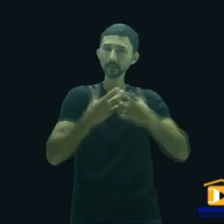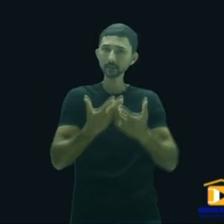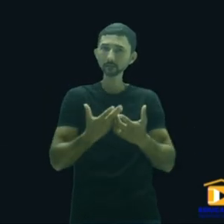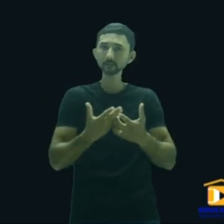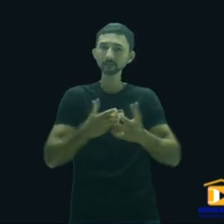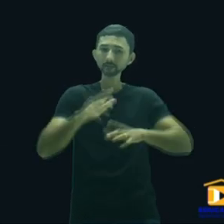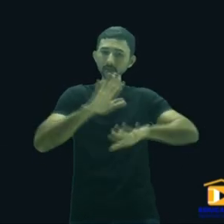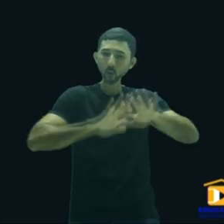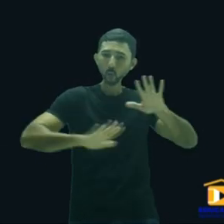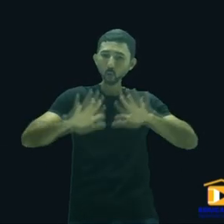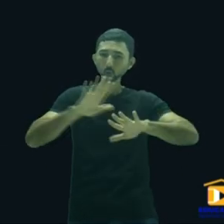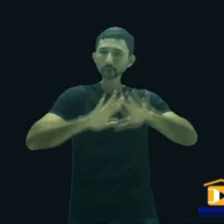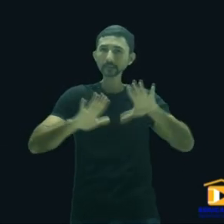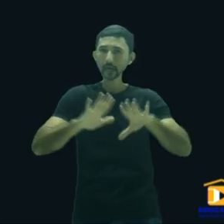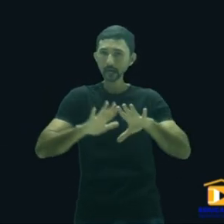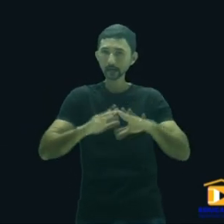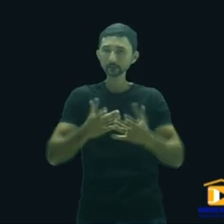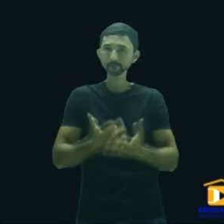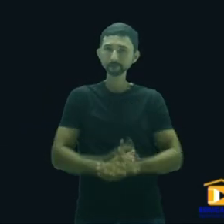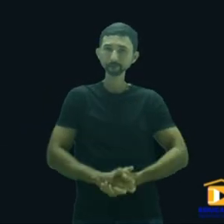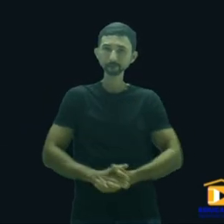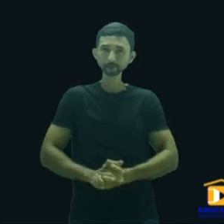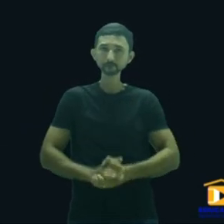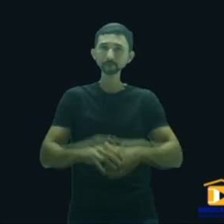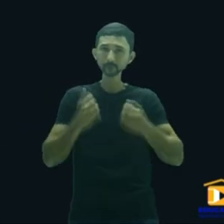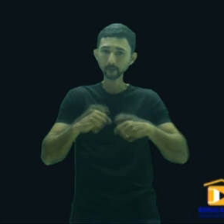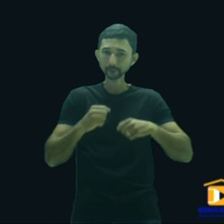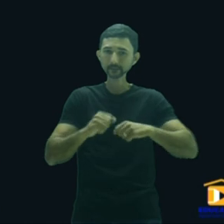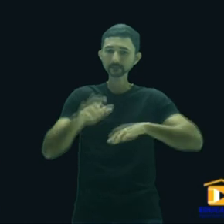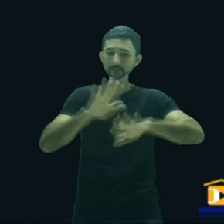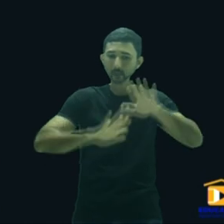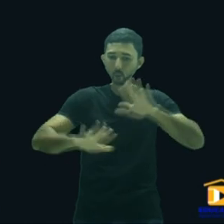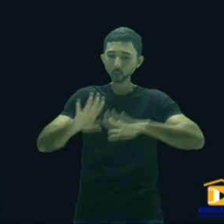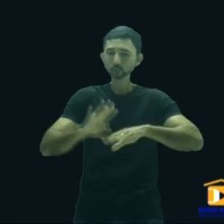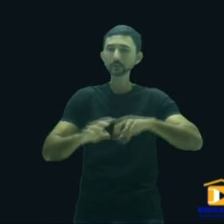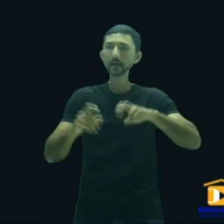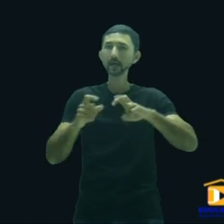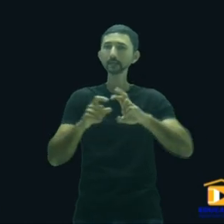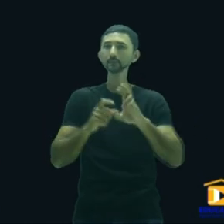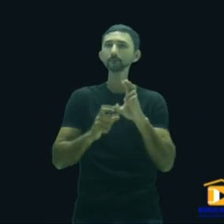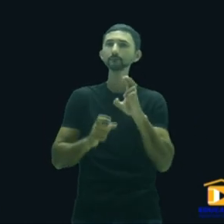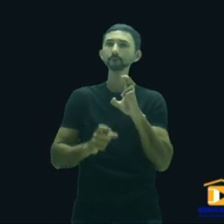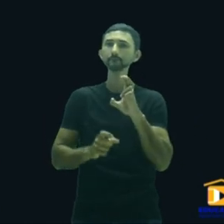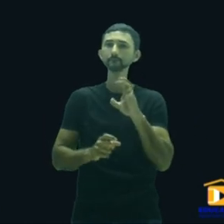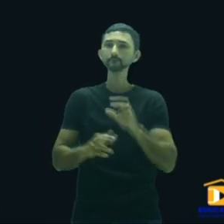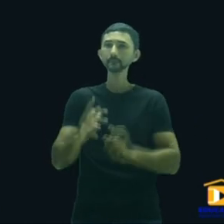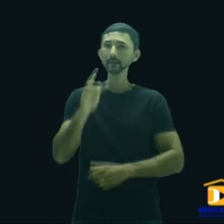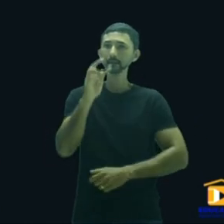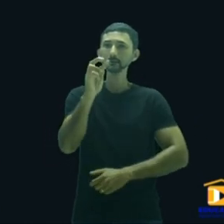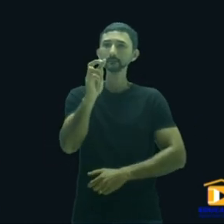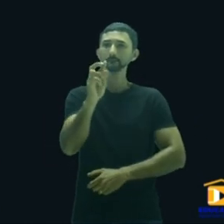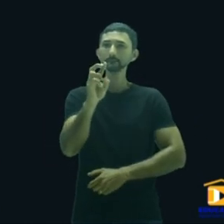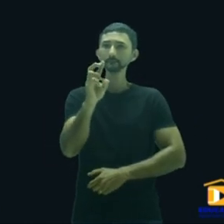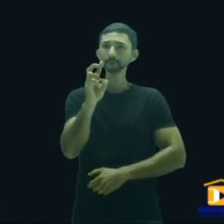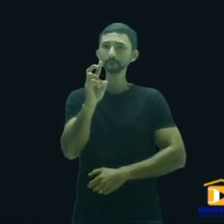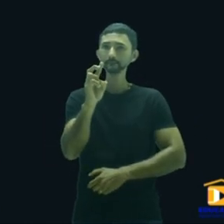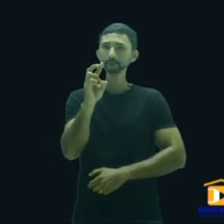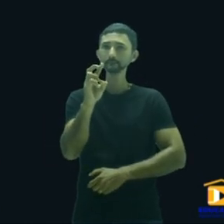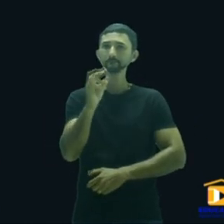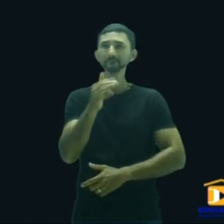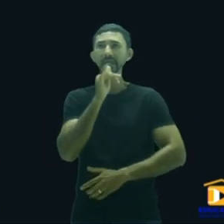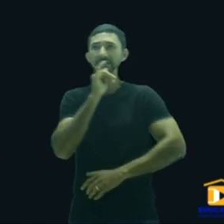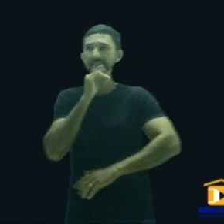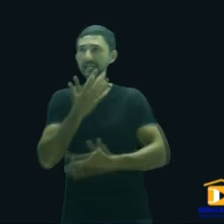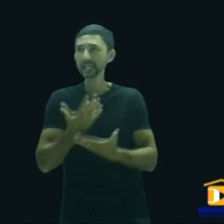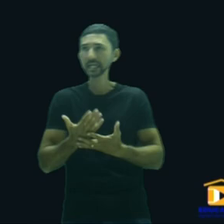aqui criticando, não. Estou falando absurdo porque tem que haver um cuidado muito grande na gestação, com o não uso de